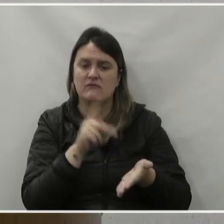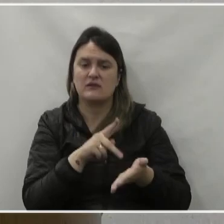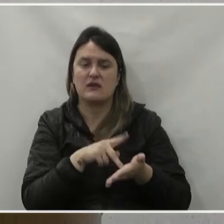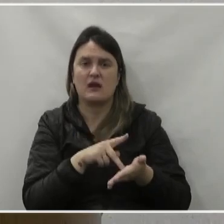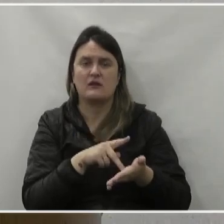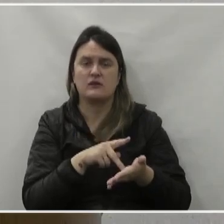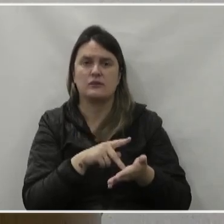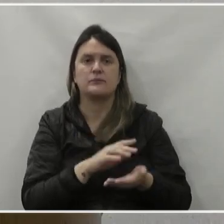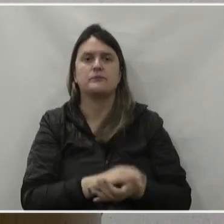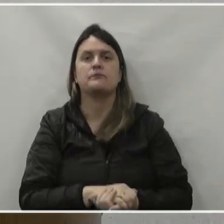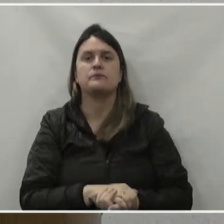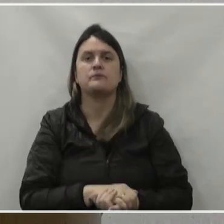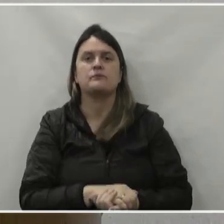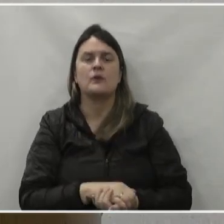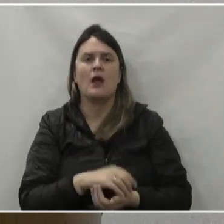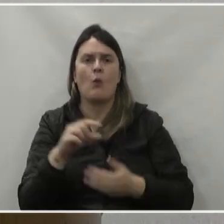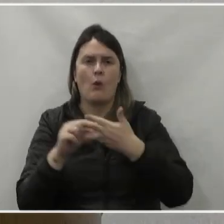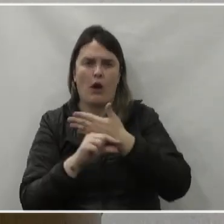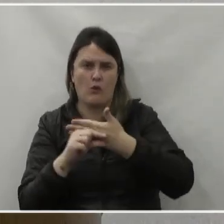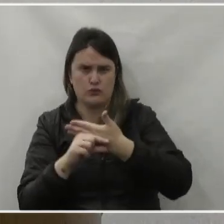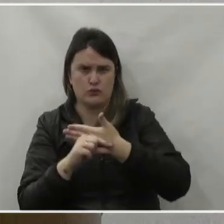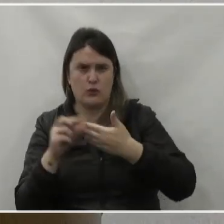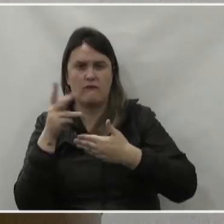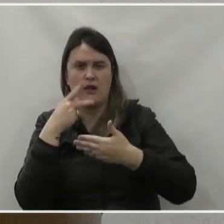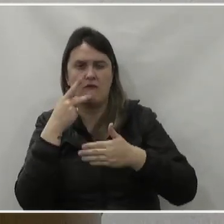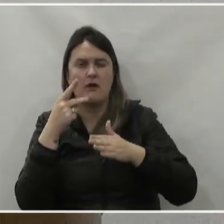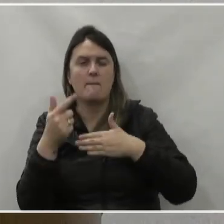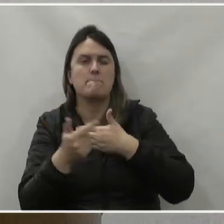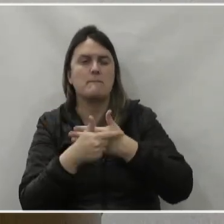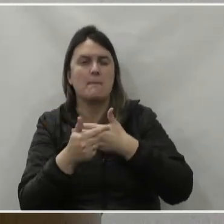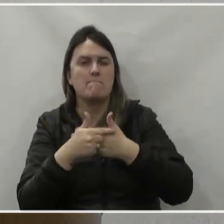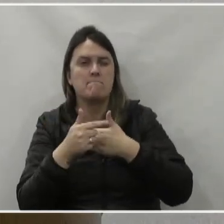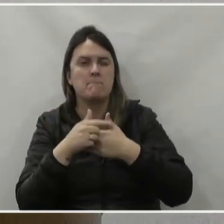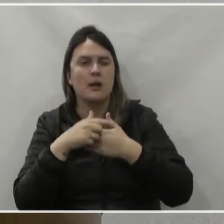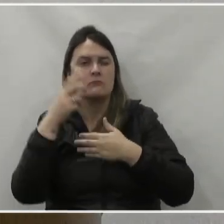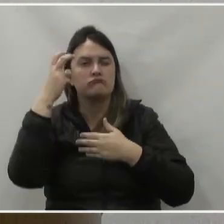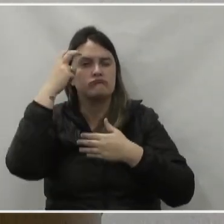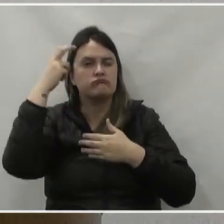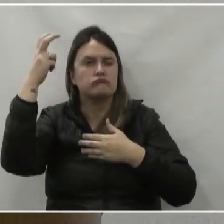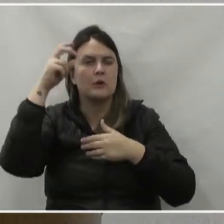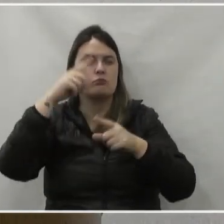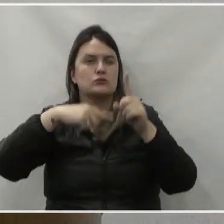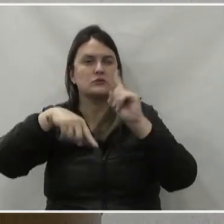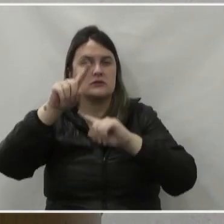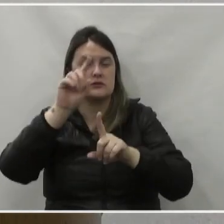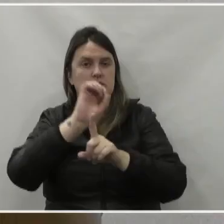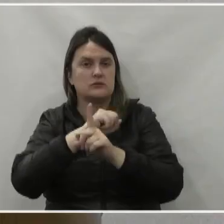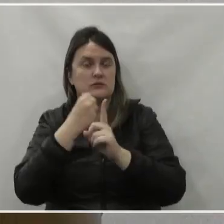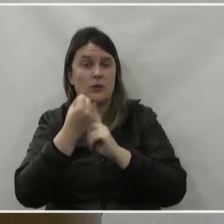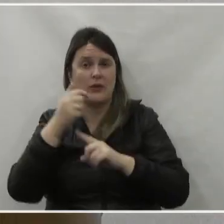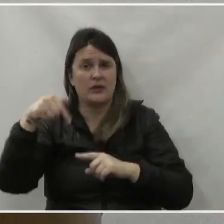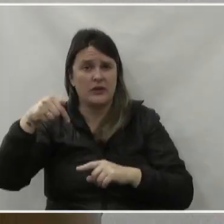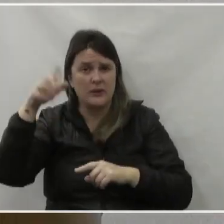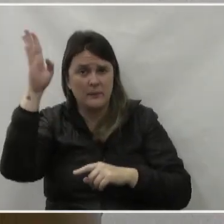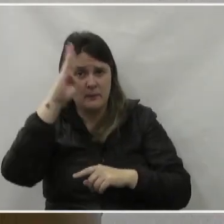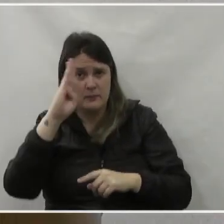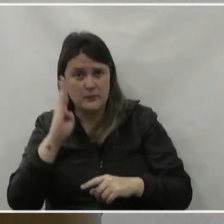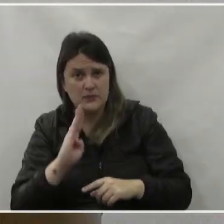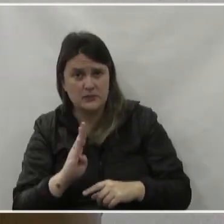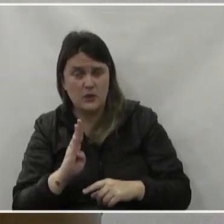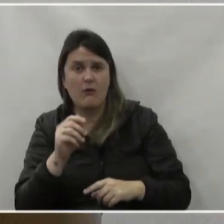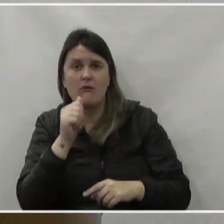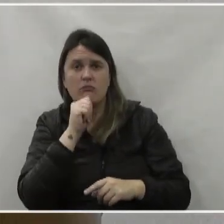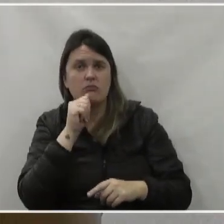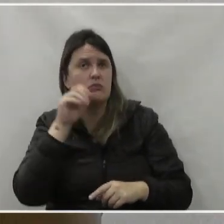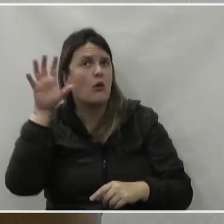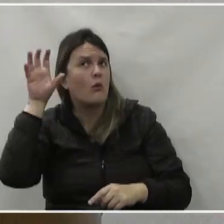Gramsci alertava para o papel dos intelectuais orgânicos na transformação social. Mas no Brasil de hoje, que ainda